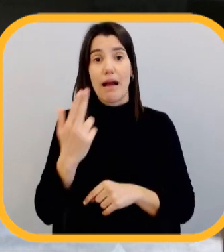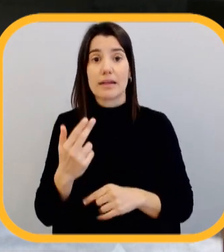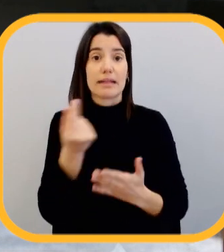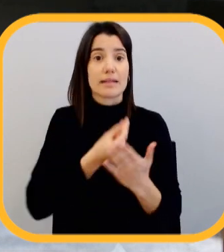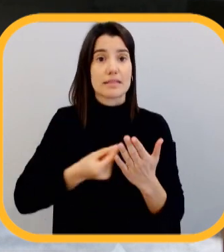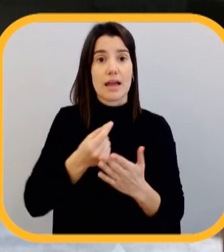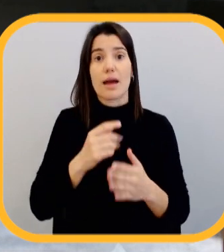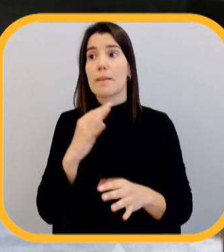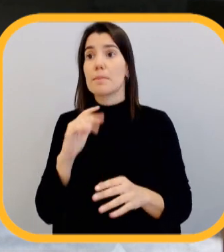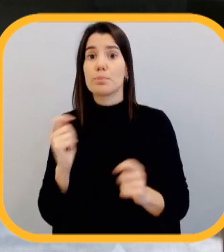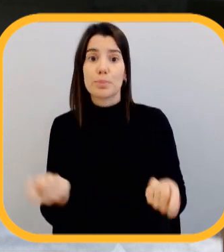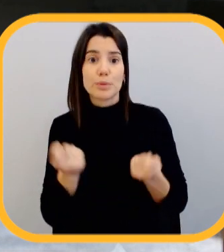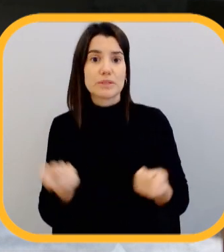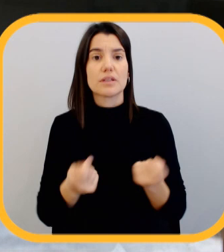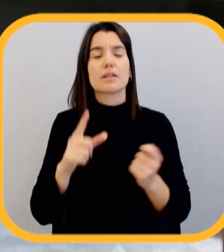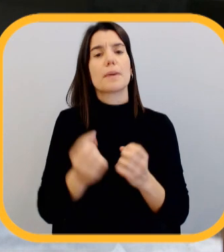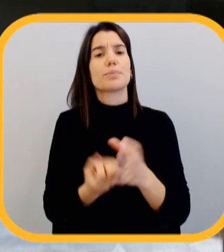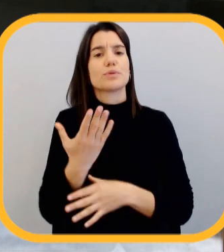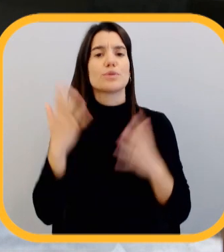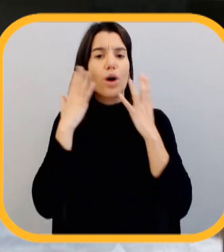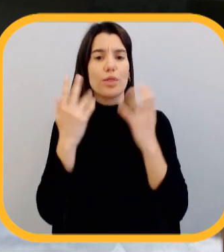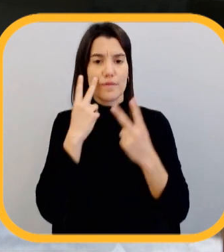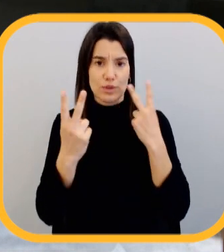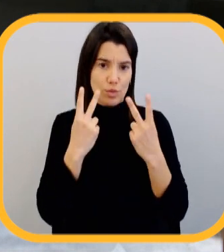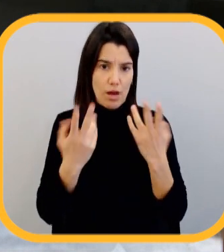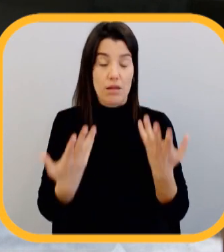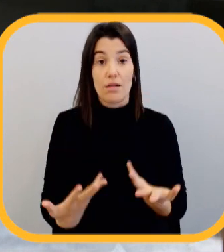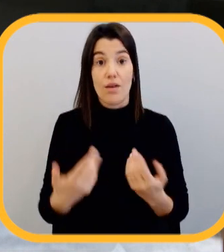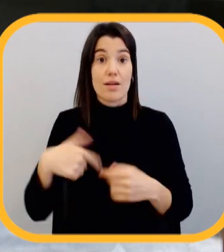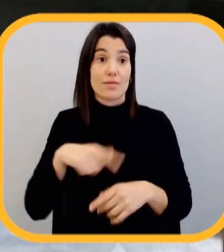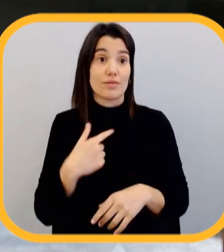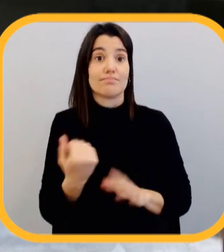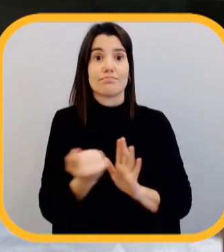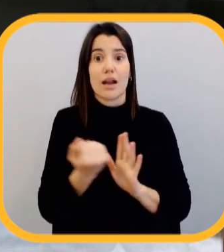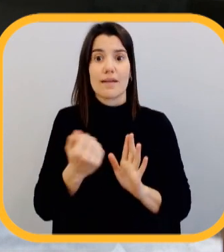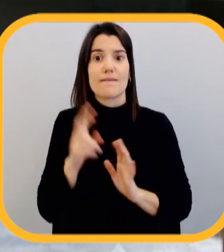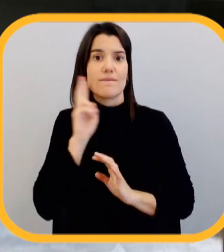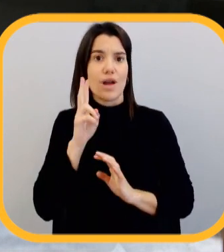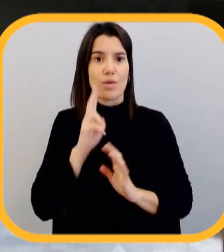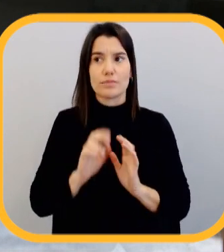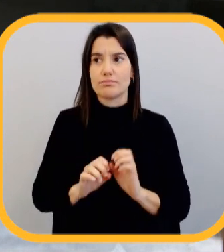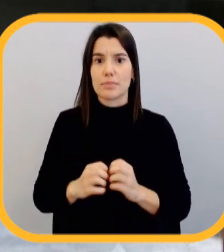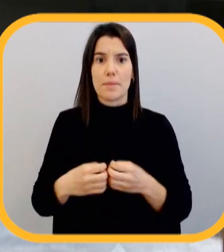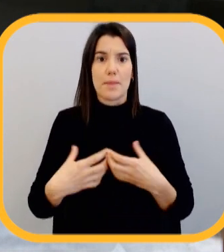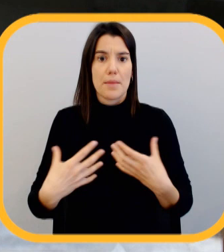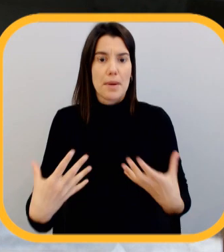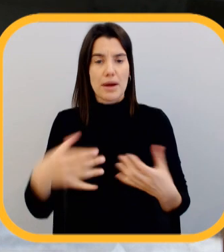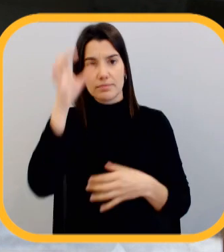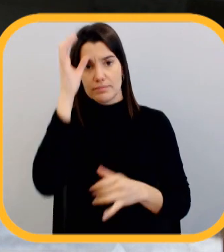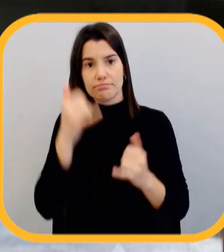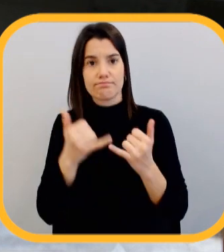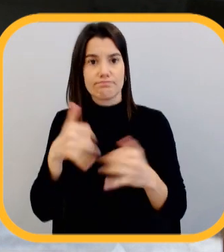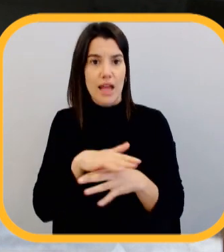e publicidade, a literatura ou a produção audiovisual. Atualmente, somos marcados pelo valor crescente da